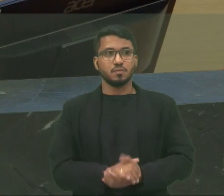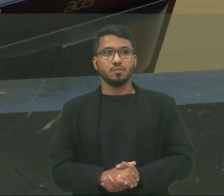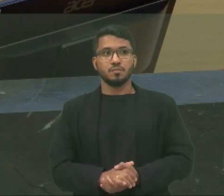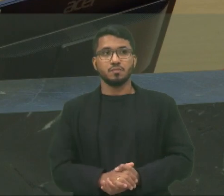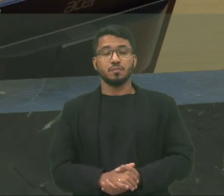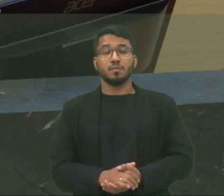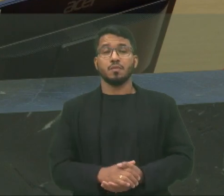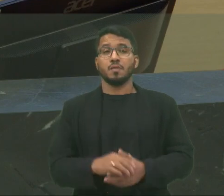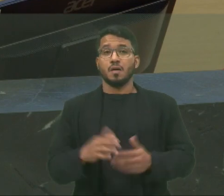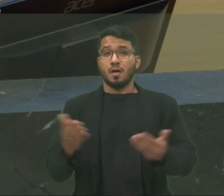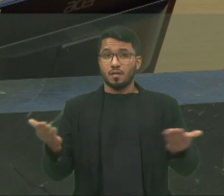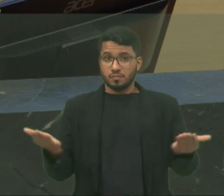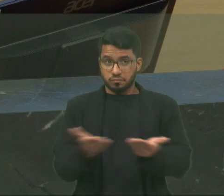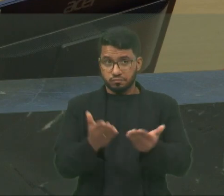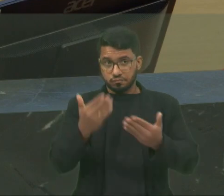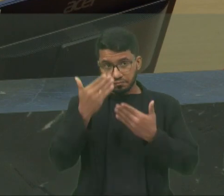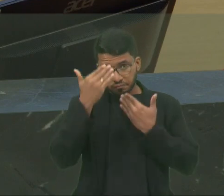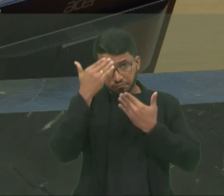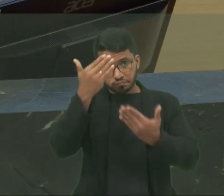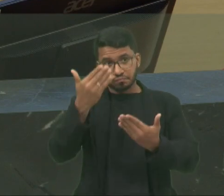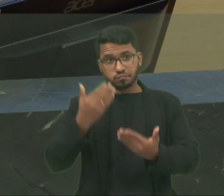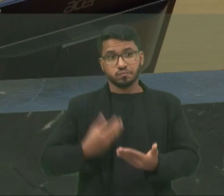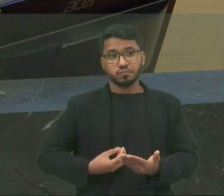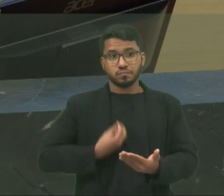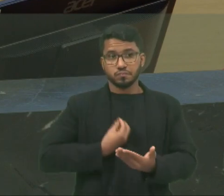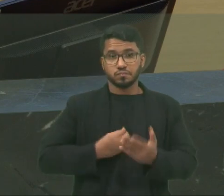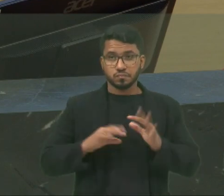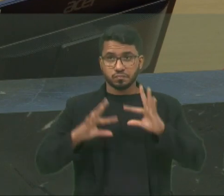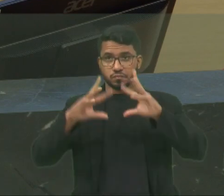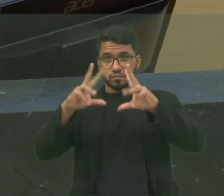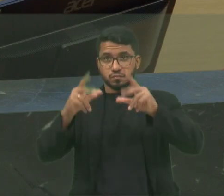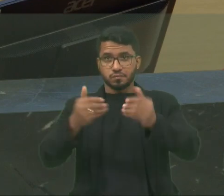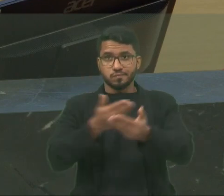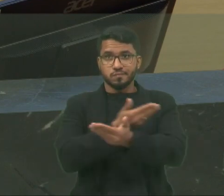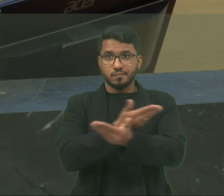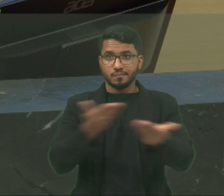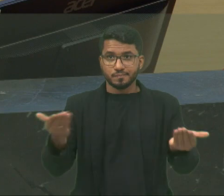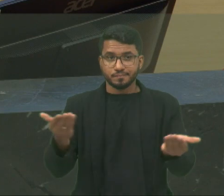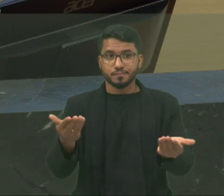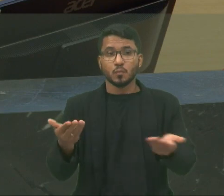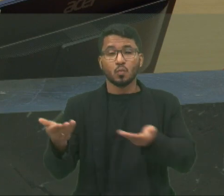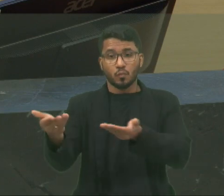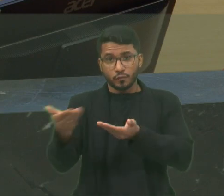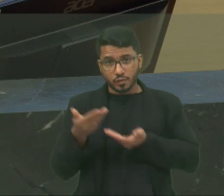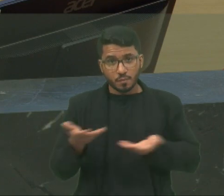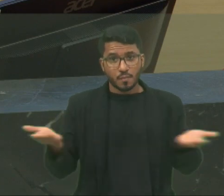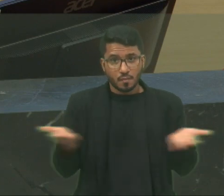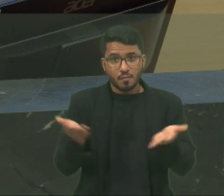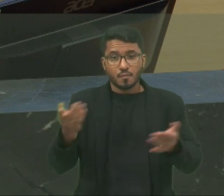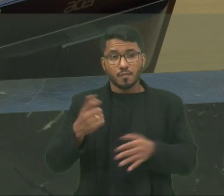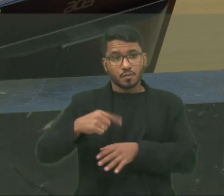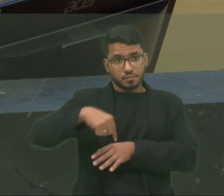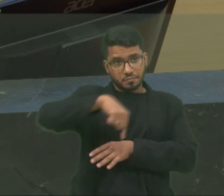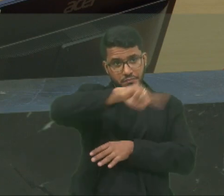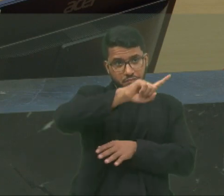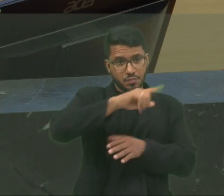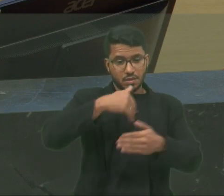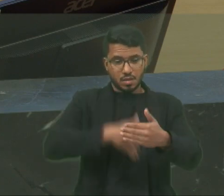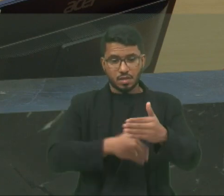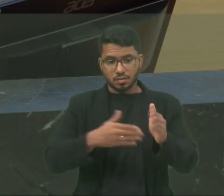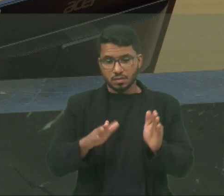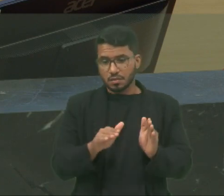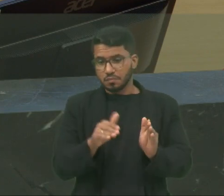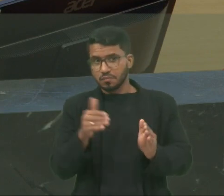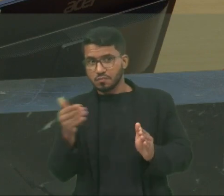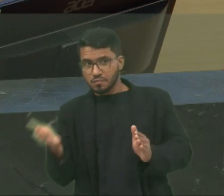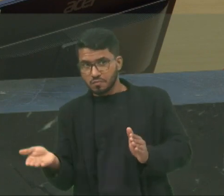Ao tempo em que agradecemos a honrosa presença de todos, convidamos os presentes para se dirigirem ao Salão